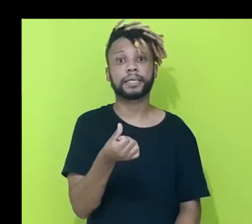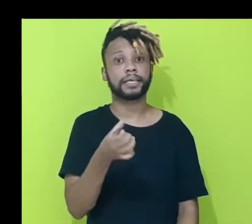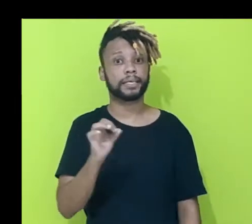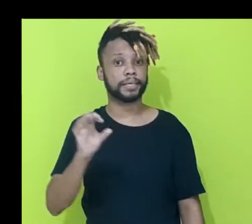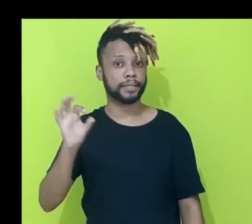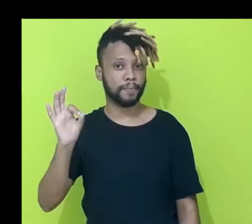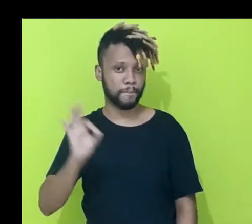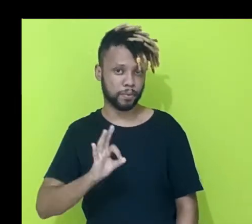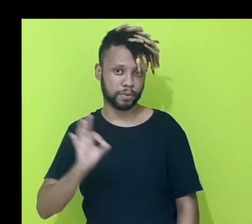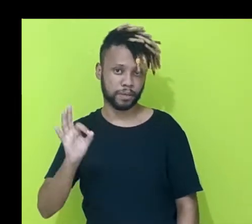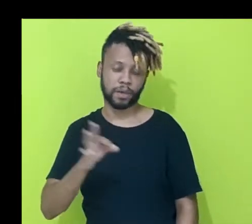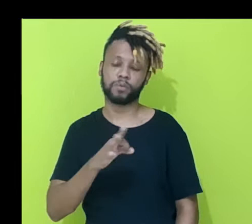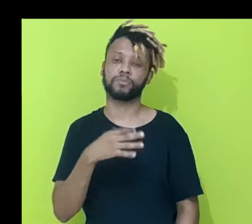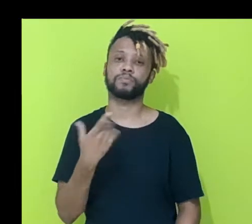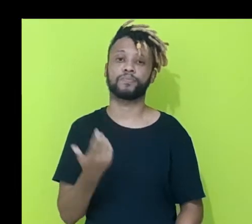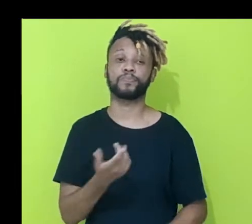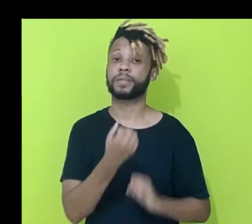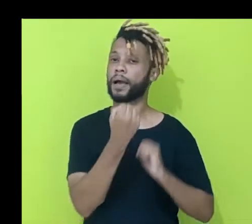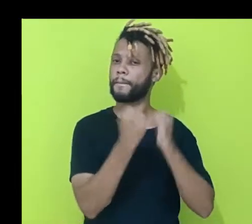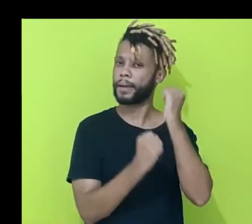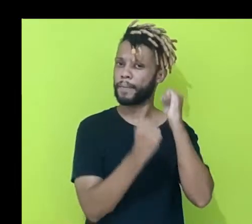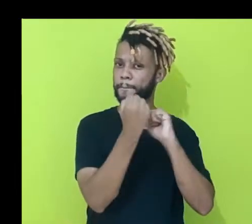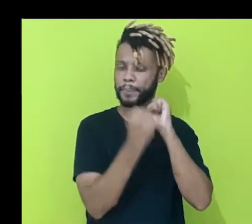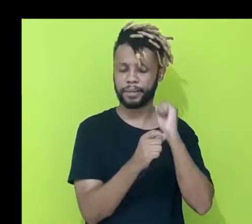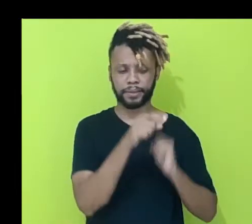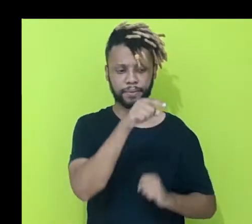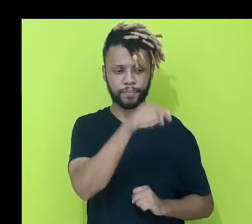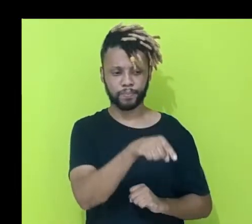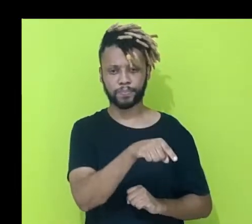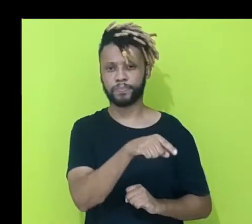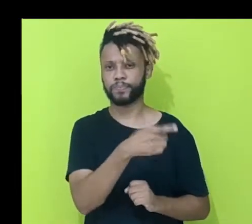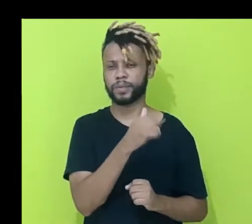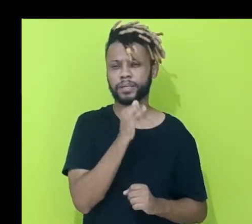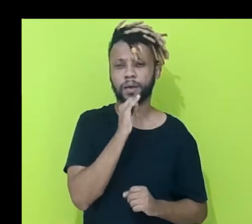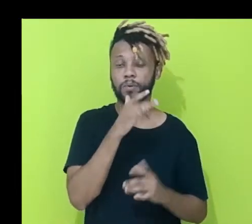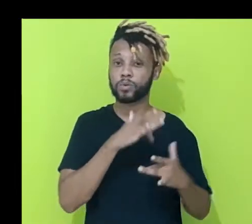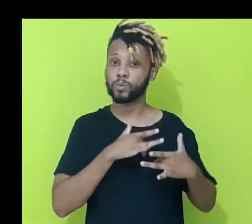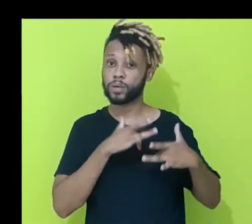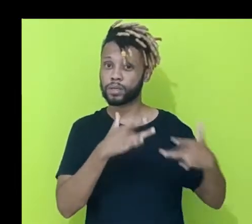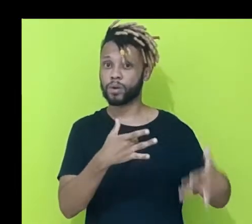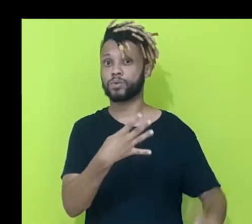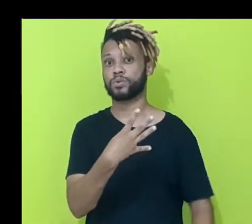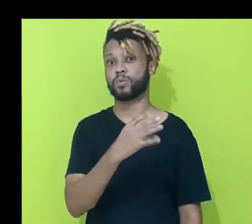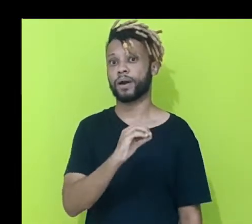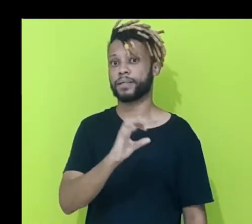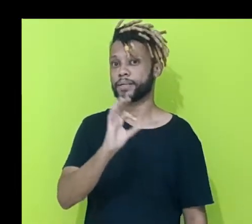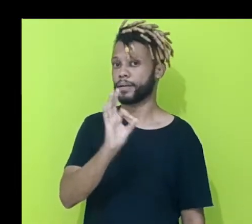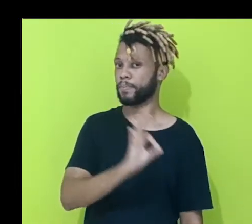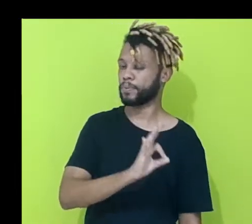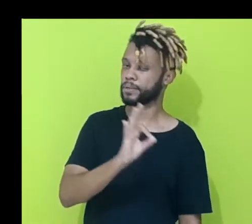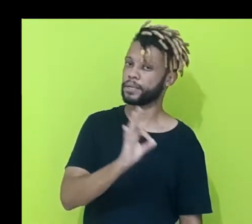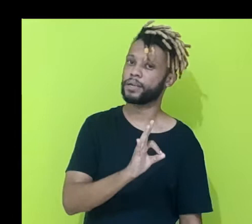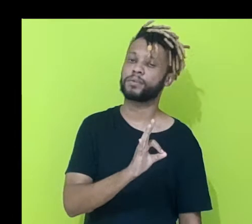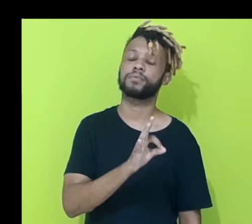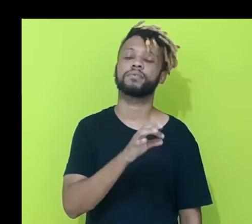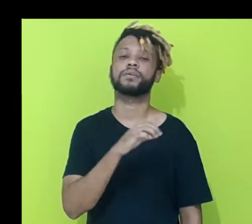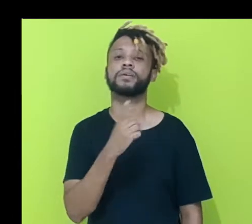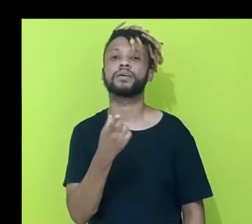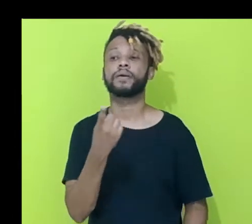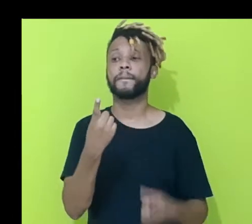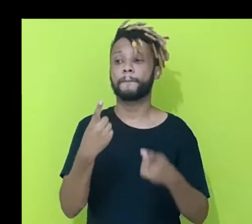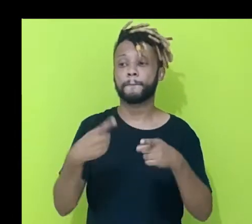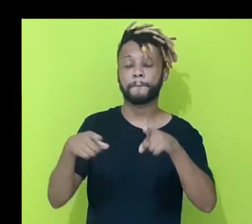60%. Já para a pessoa jurídica, esse percentual, no caso de doação, é de